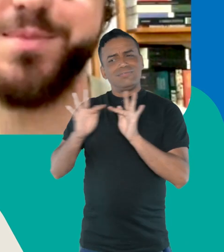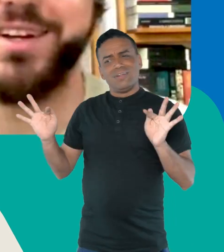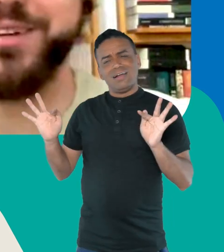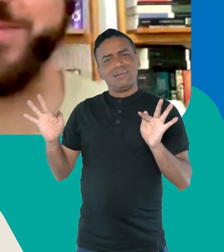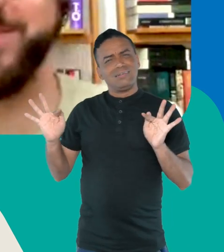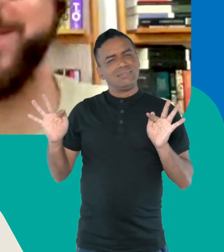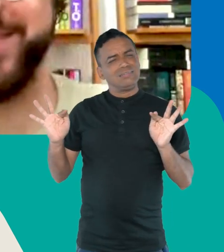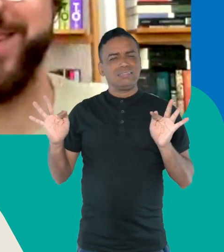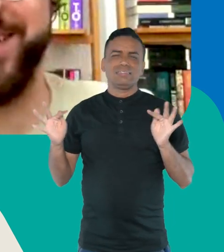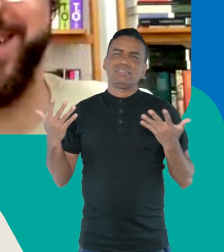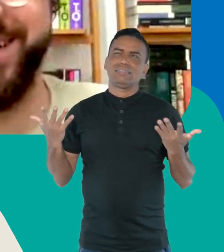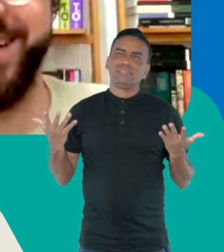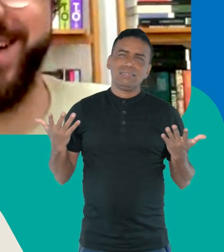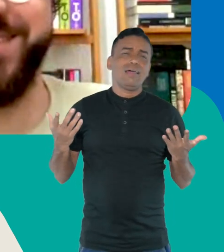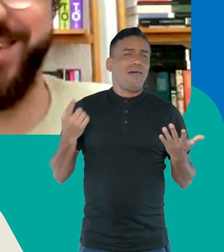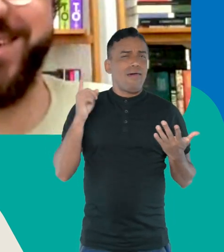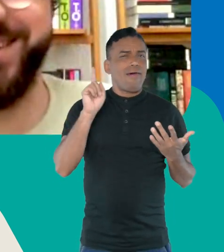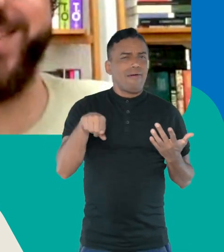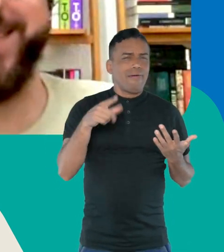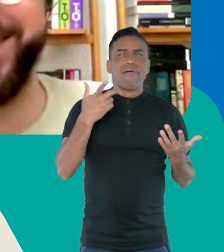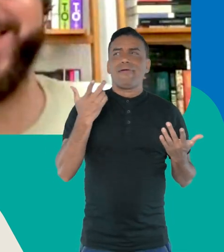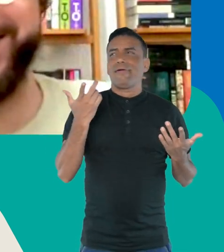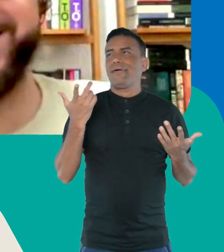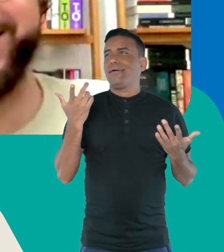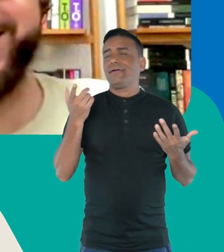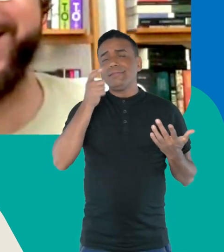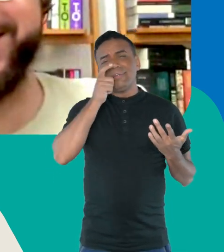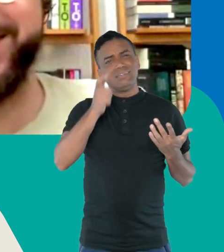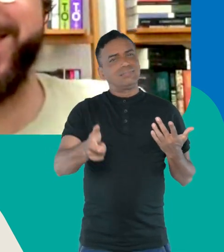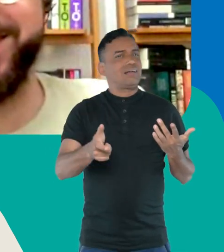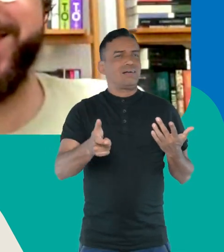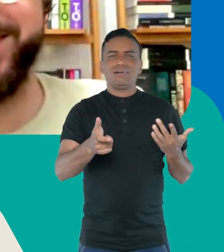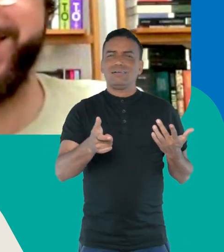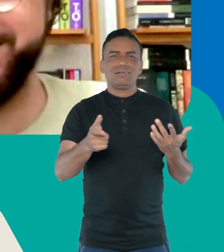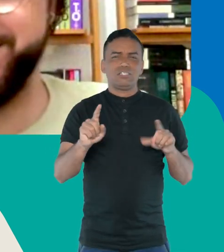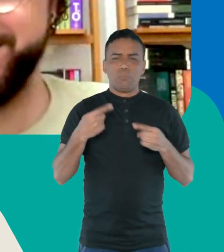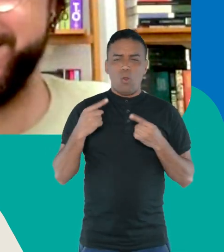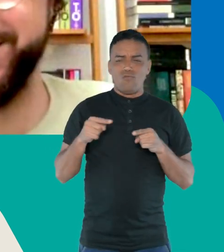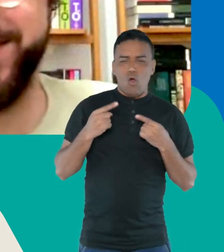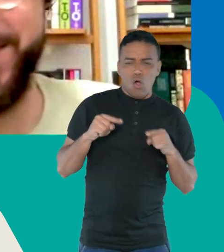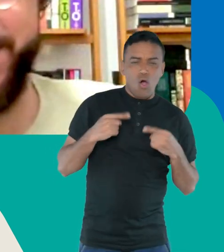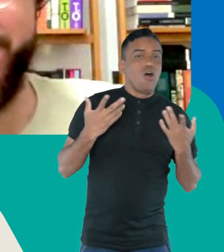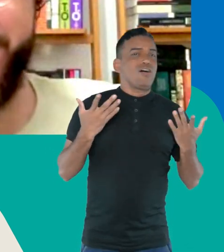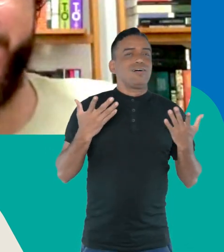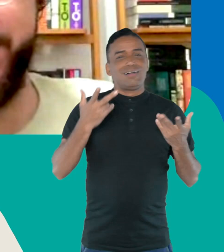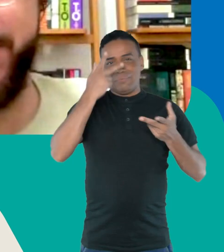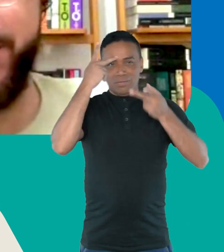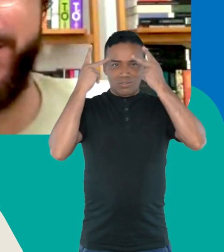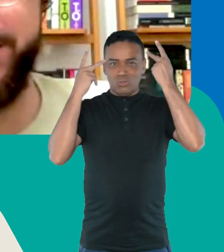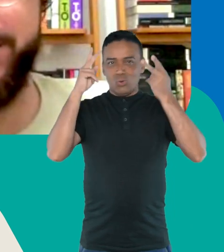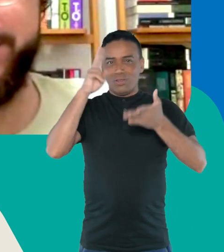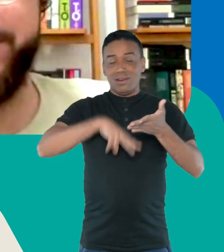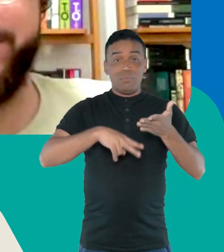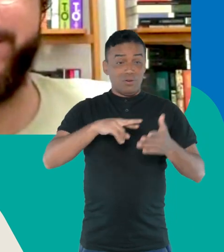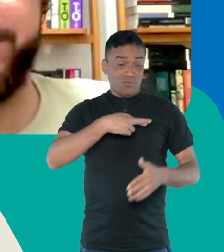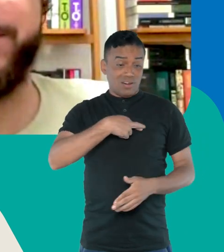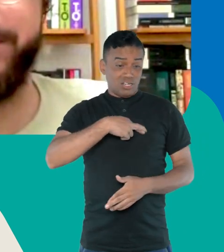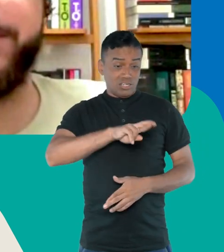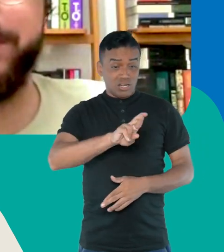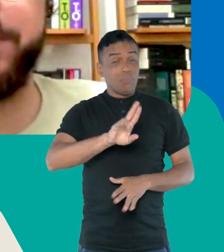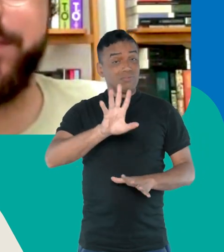evoca, É, ela é muito, muito, muito interessante, muito provocadora. E a gente, ainda que não fale de religião, está